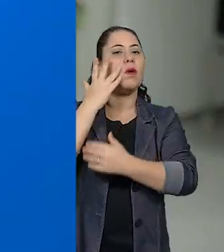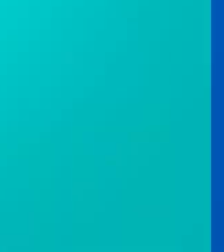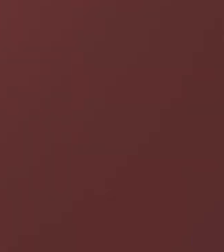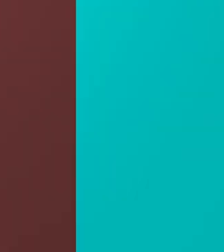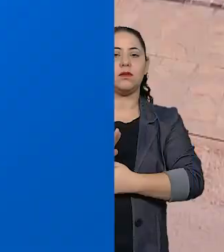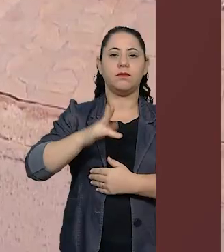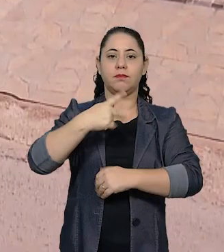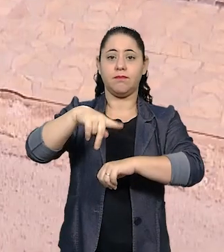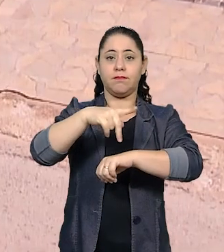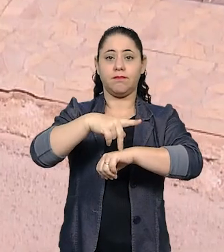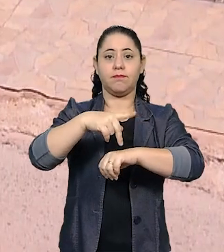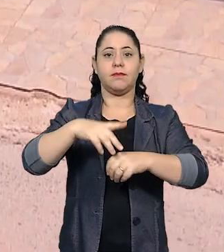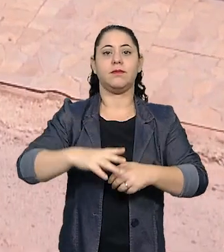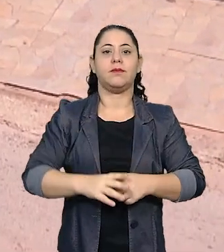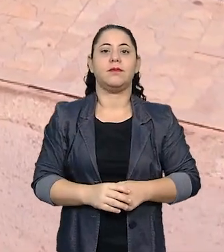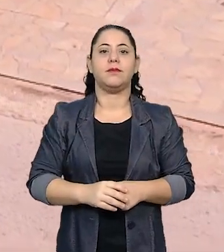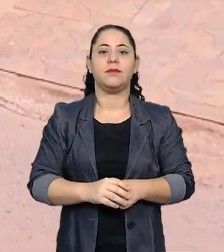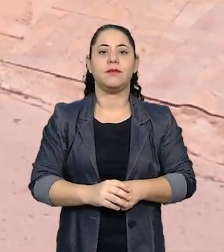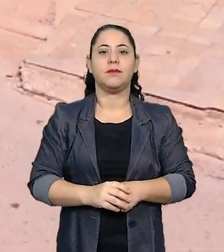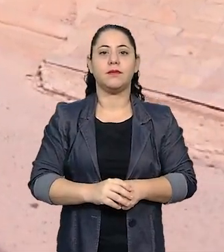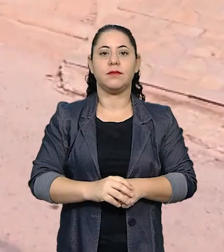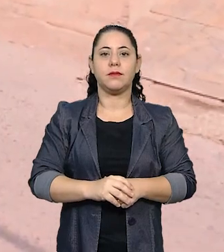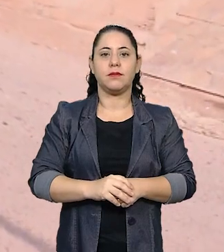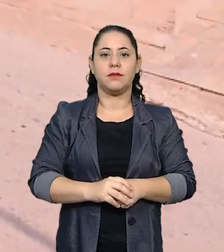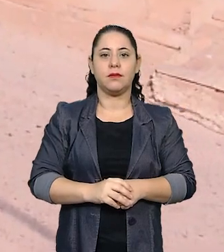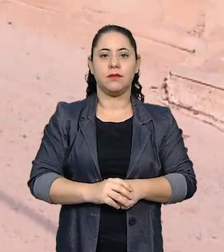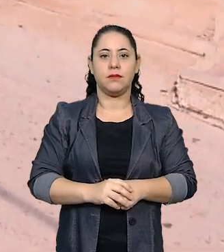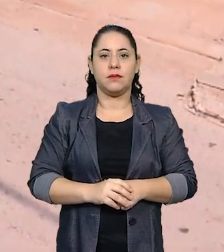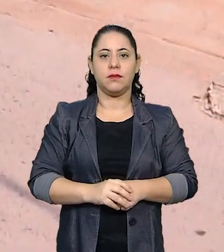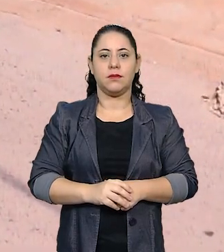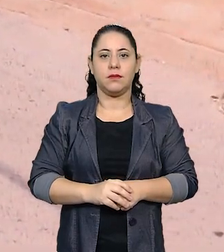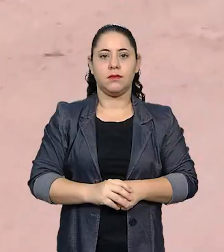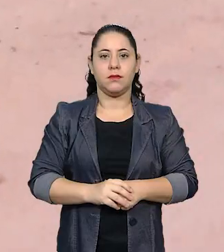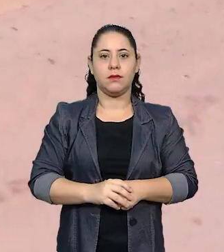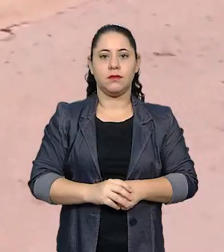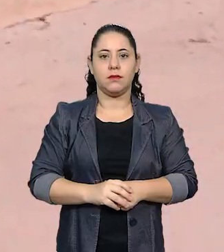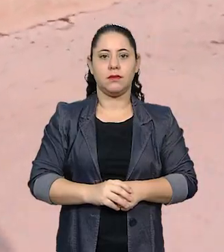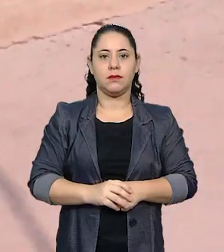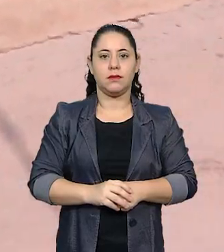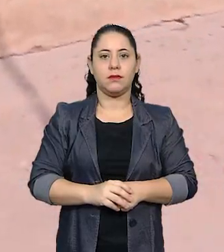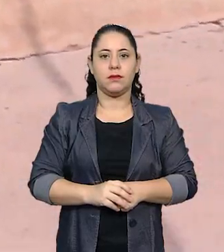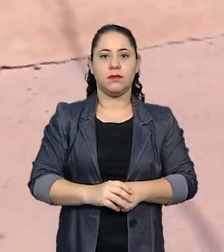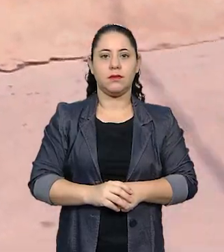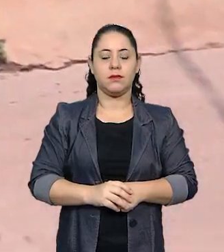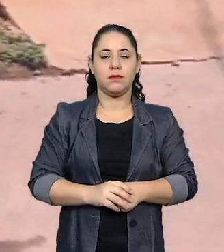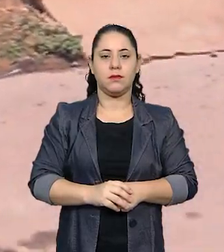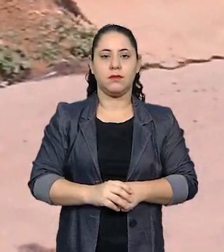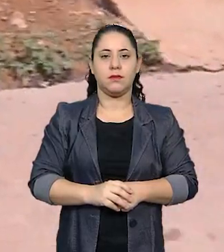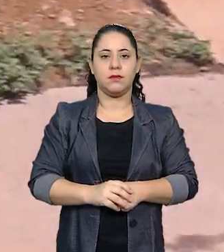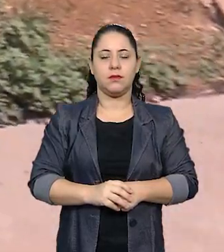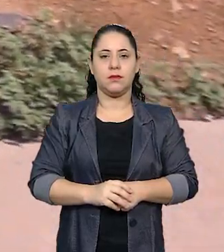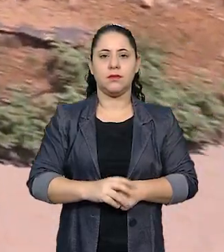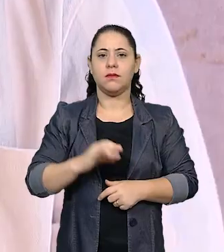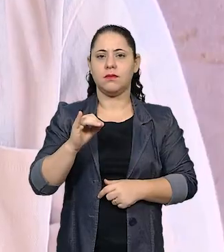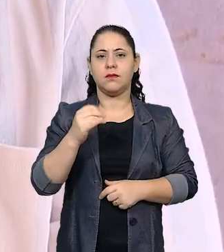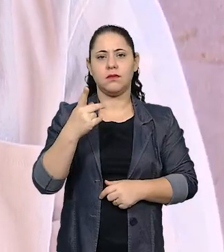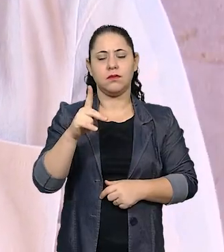Souto Vidigal, que divulgou um estudo sobre a situação das creches no país.